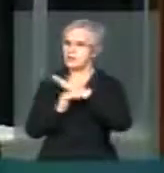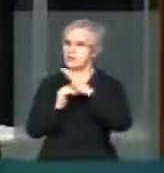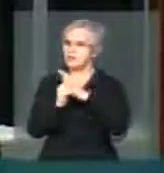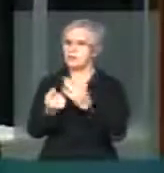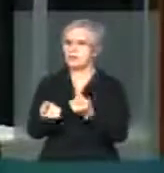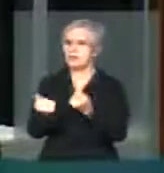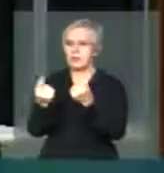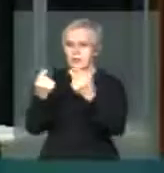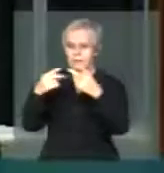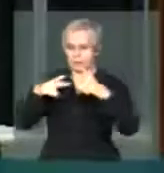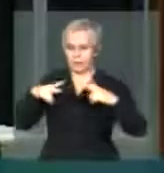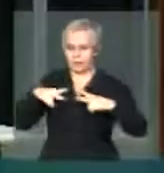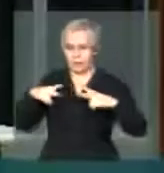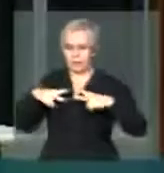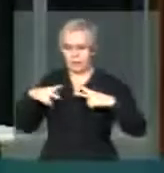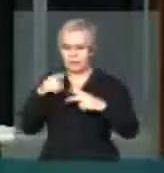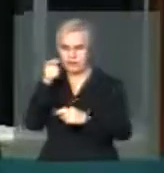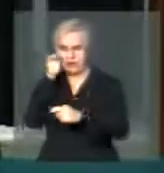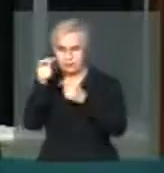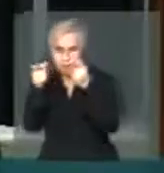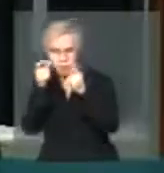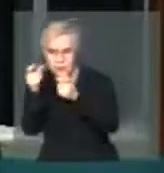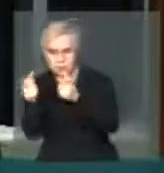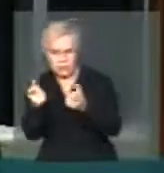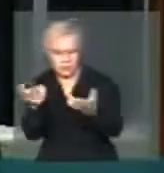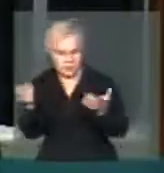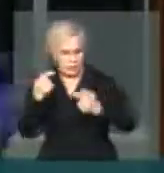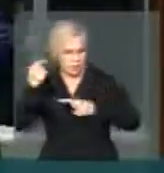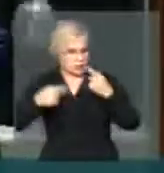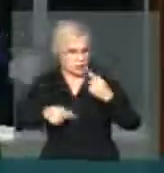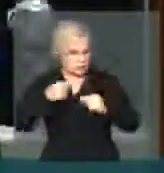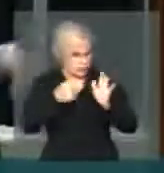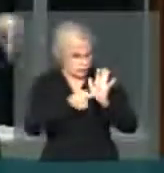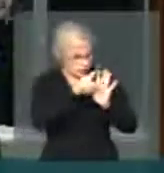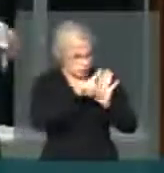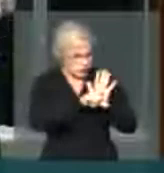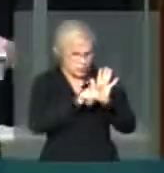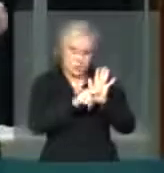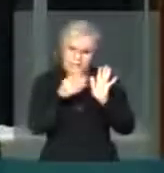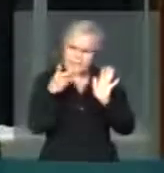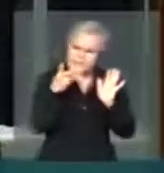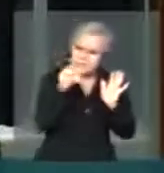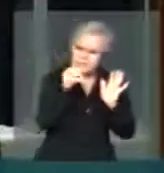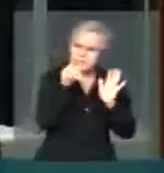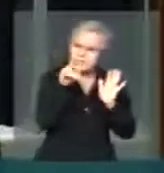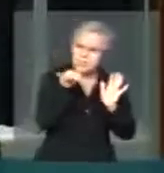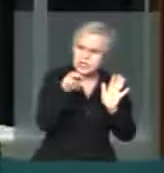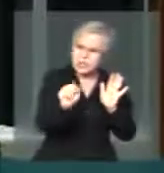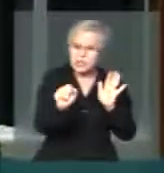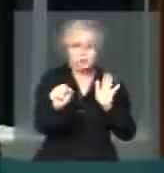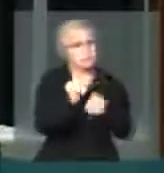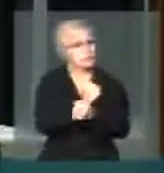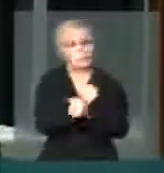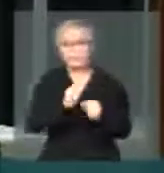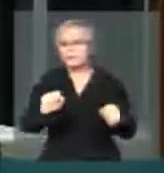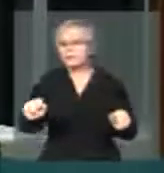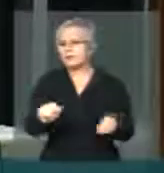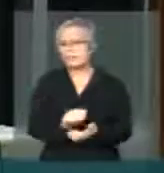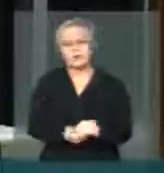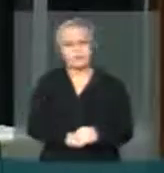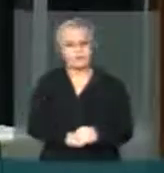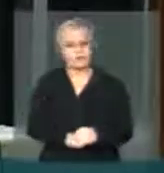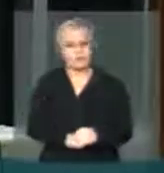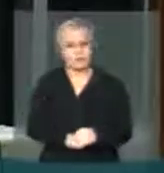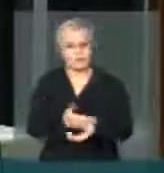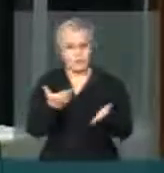capital especulativo. Discutir isso em 30 dias, isso não significa agilidade do parlamento, isso significa